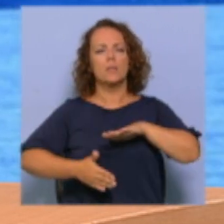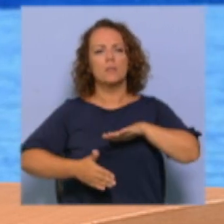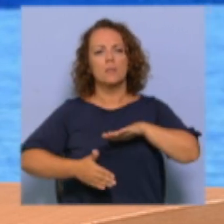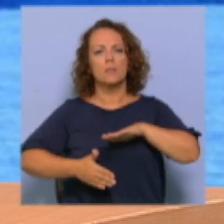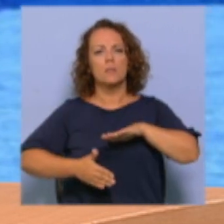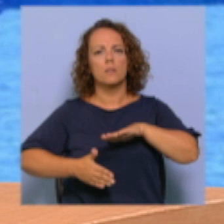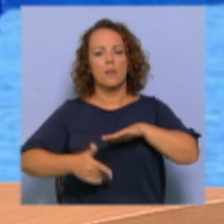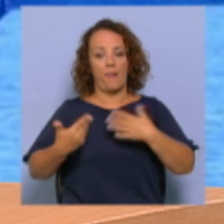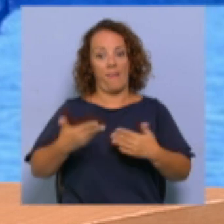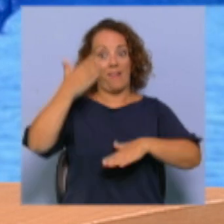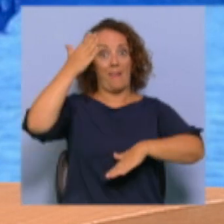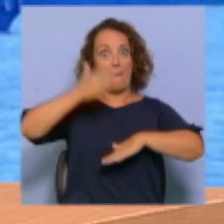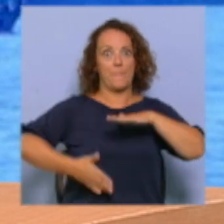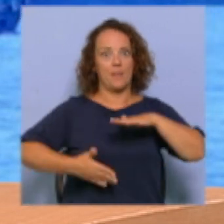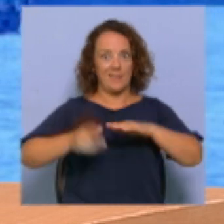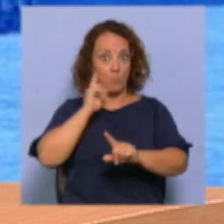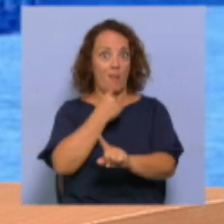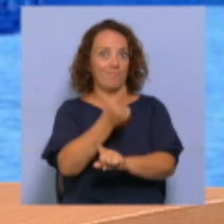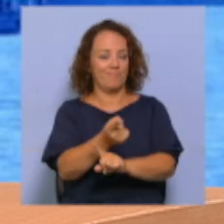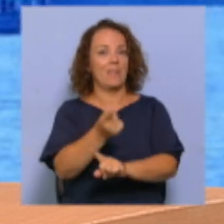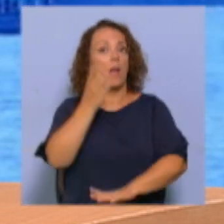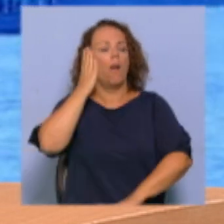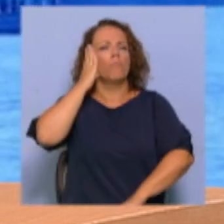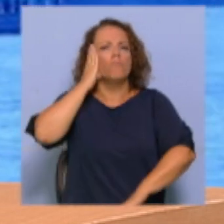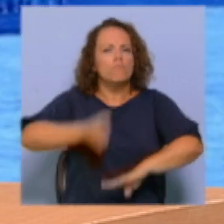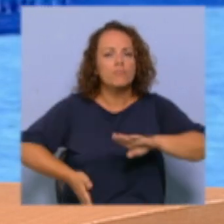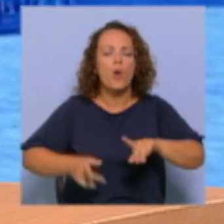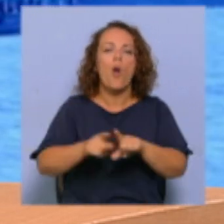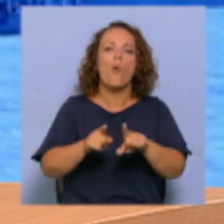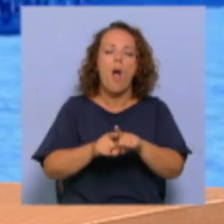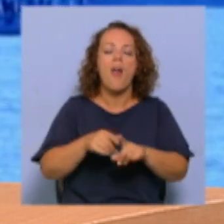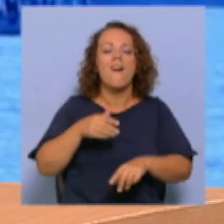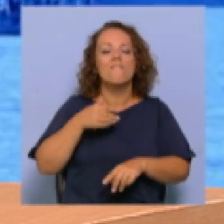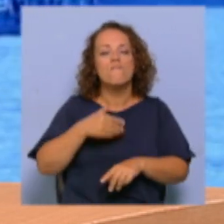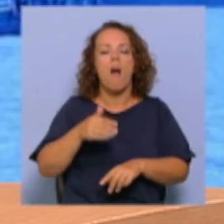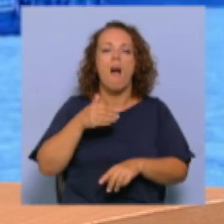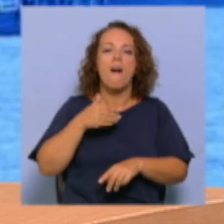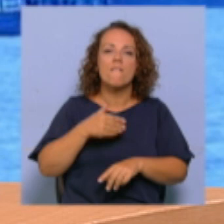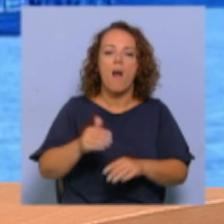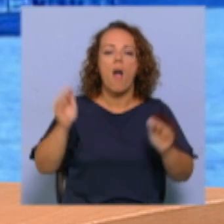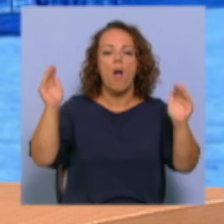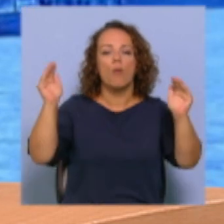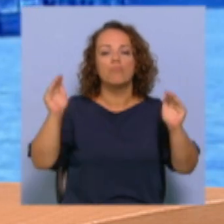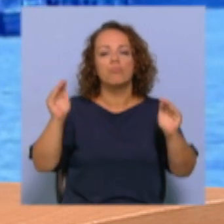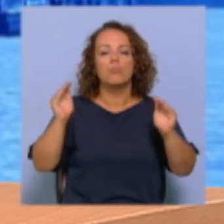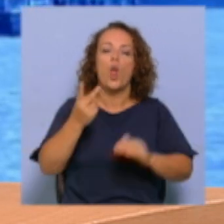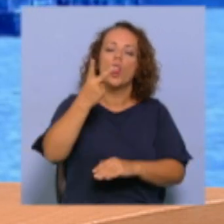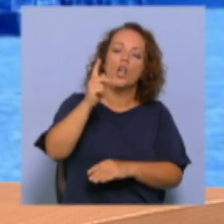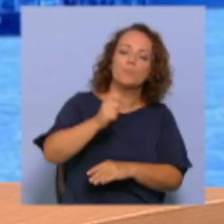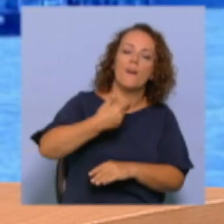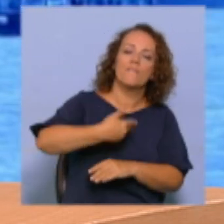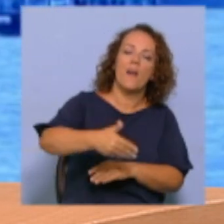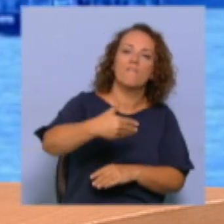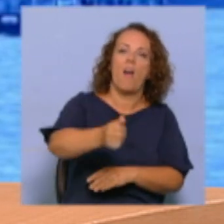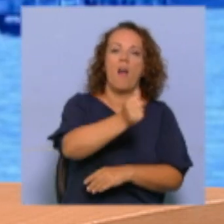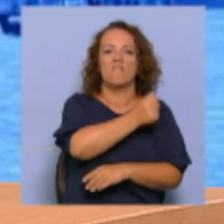este repentinamente aqui é importante, porque não foi vamos abrandar e vamos entrar em confinamento daqui a 2 meses, foi de um